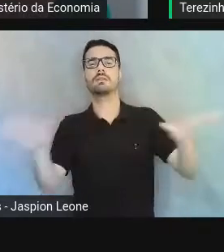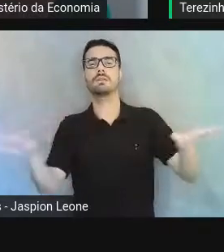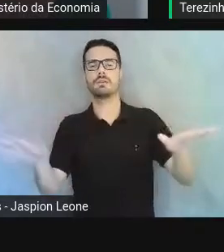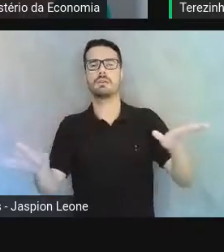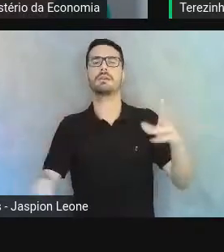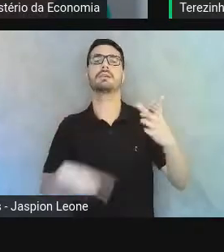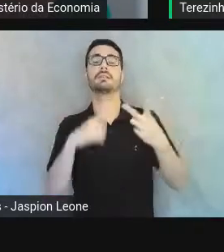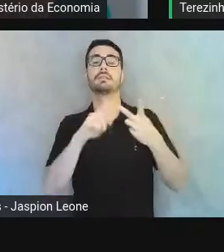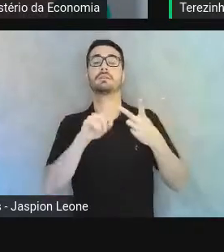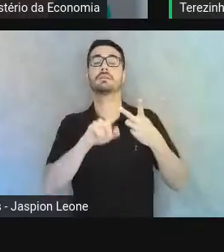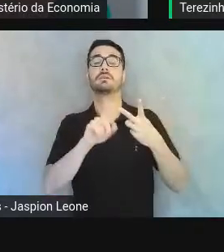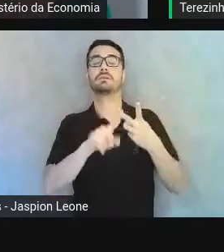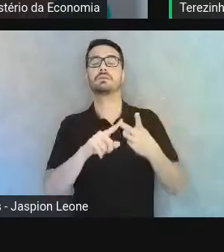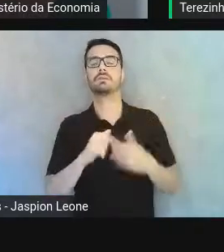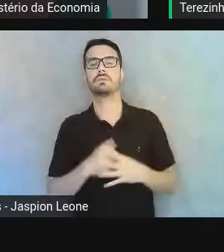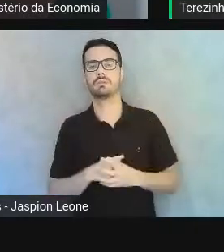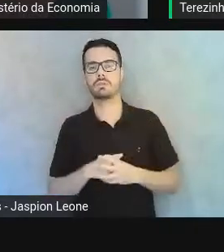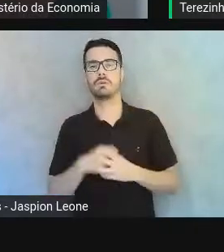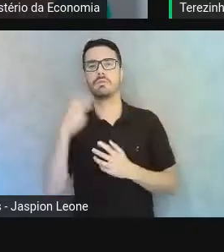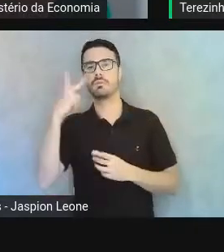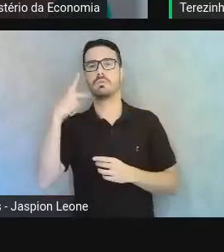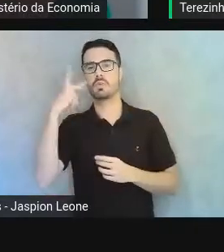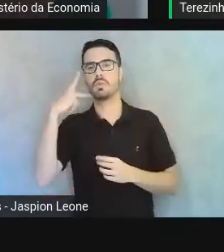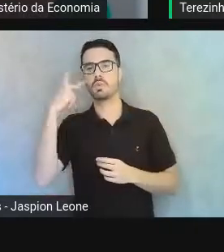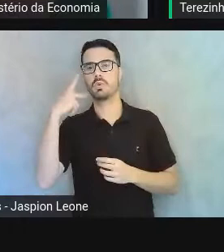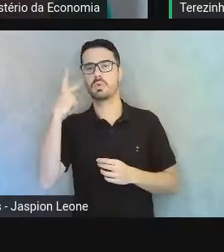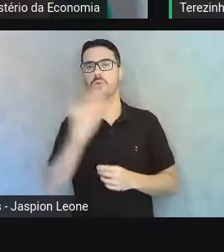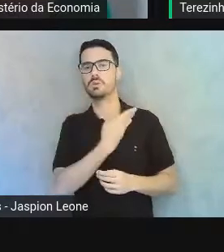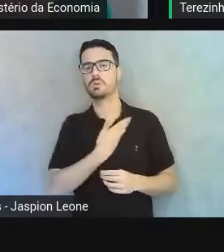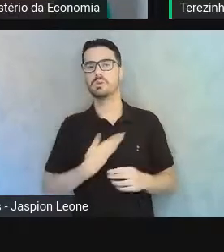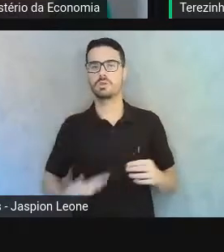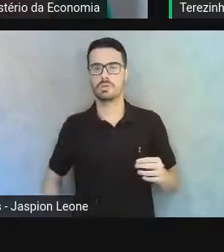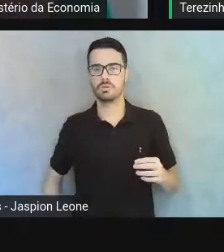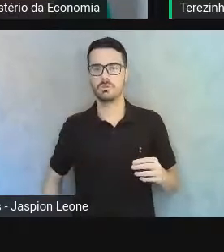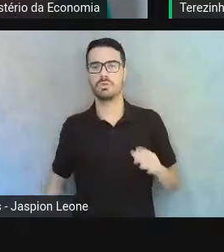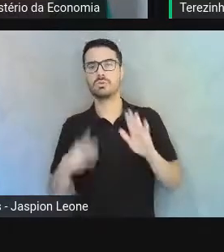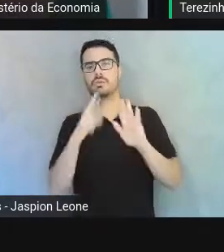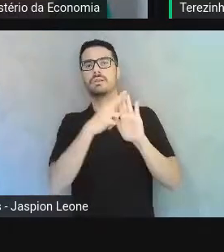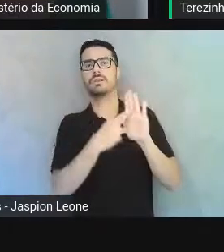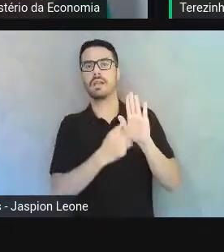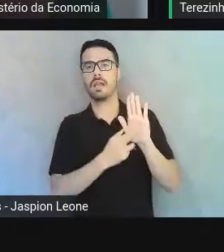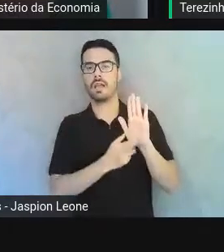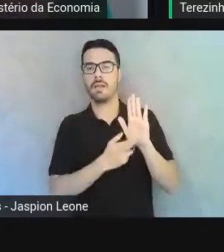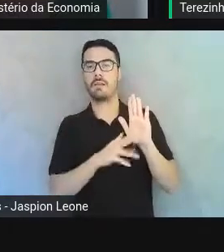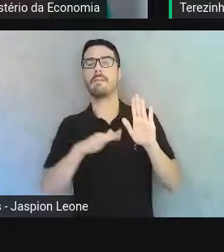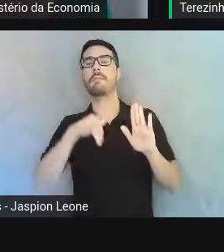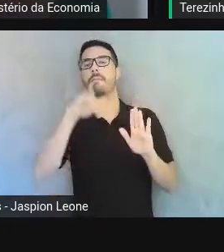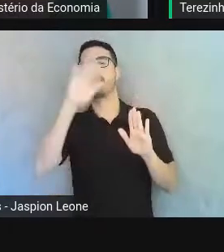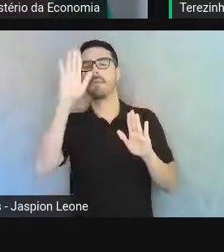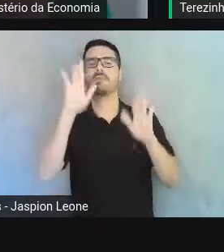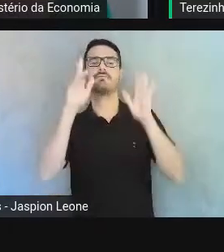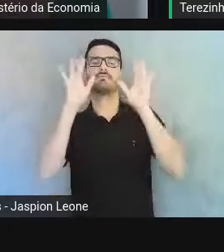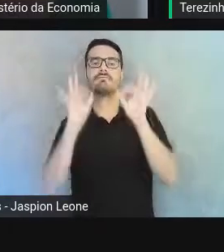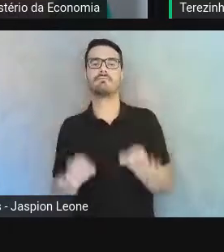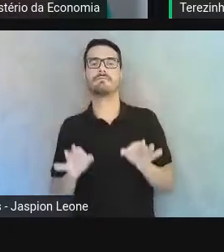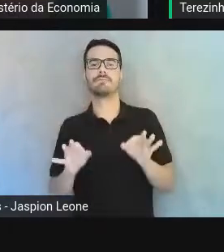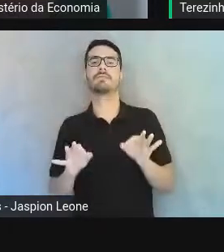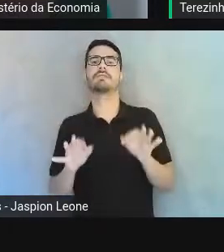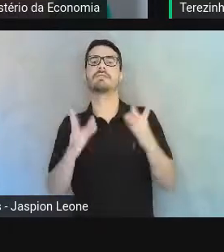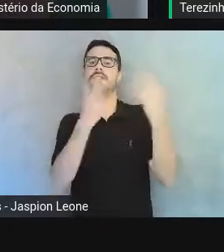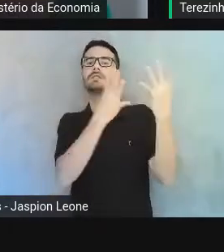segunda, as políticas públicas com restrições normativas são mais efetivas que as